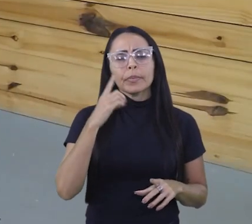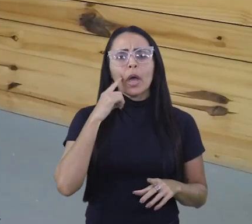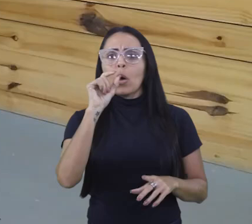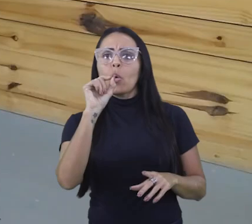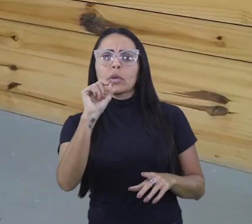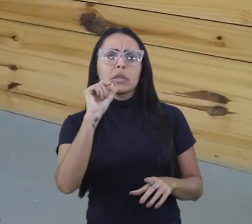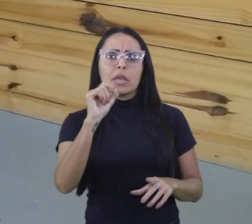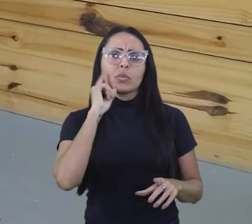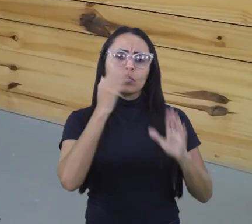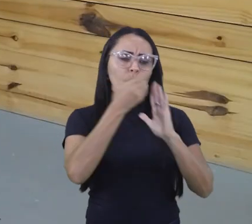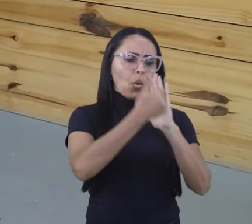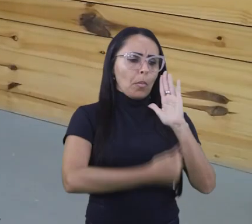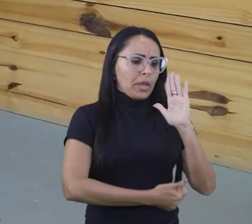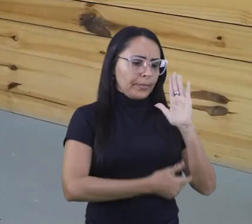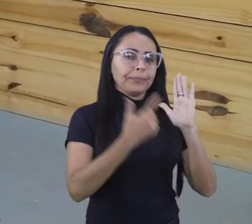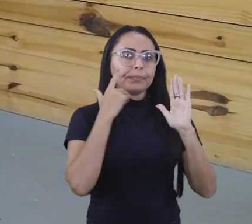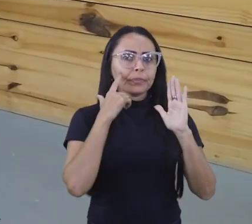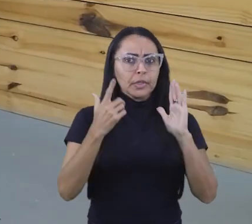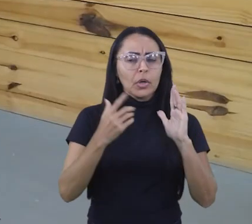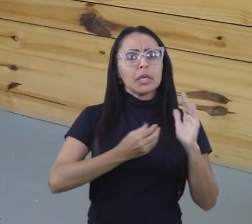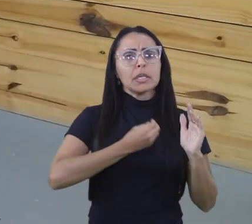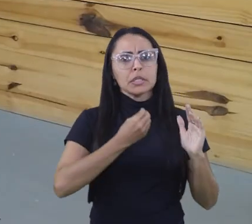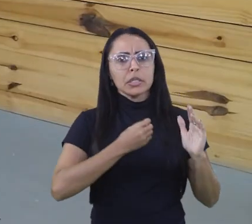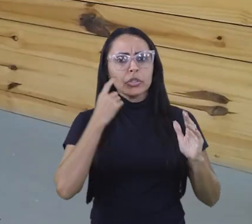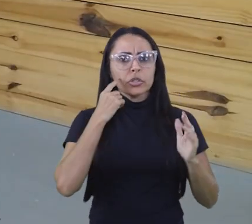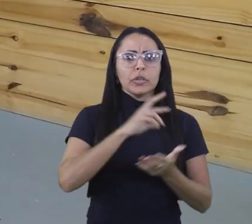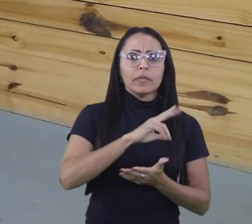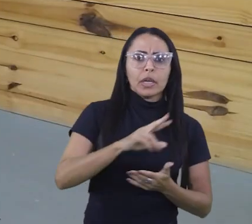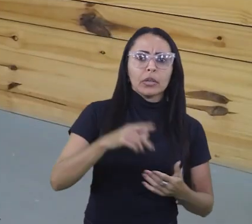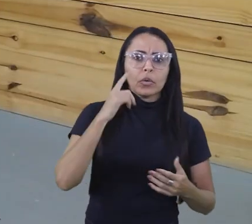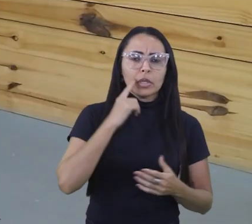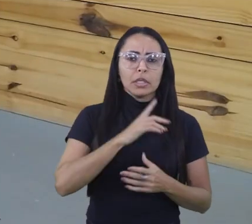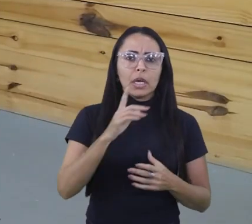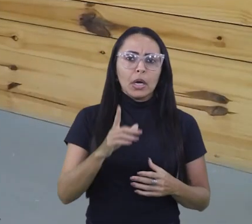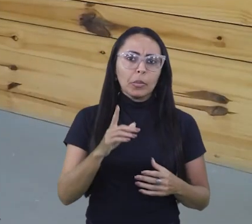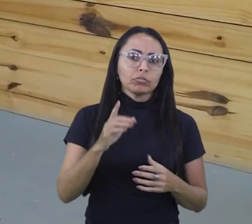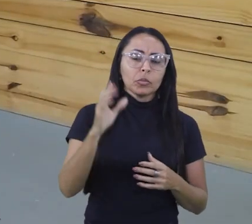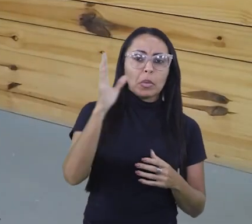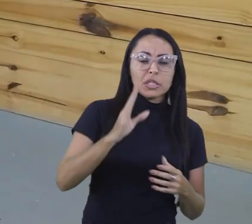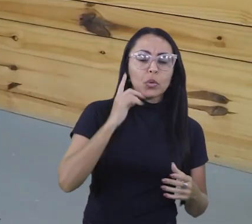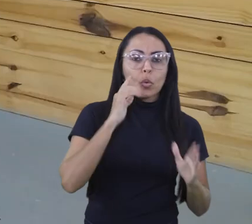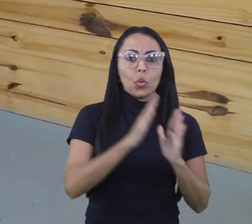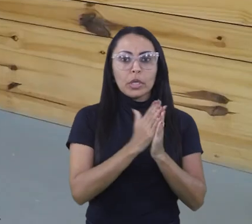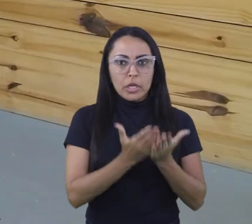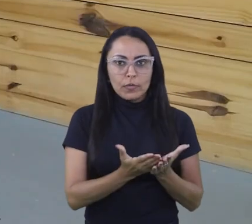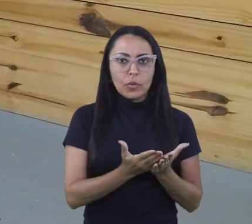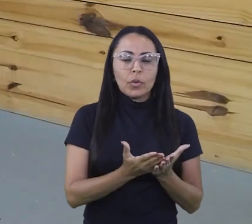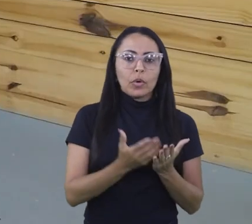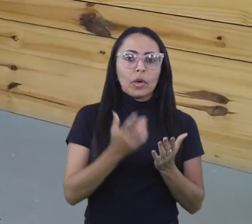tem ali naquele documento. Existe uma história clássica aí sobre Raízes do Brasil, que é um livro bem